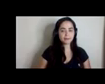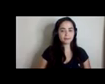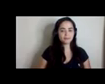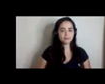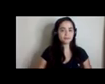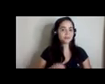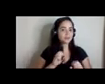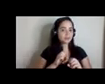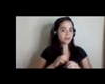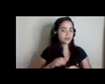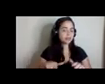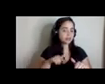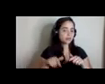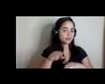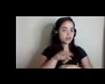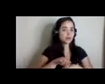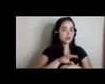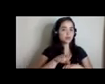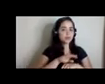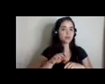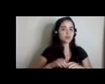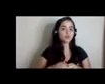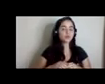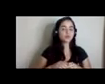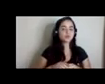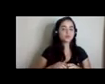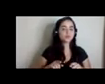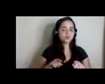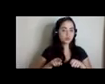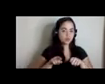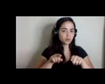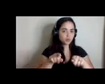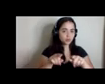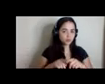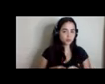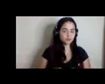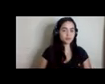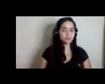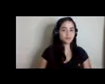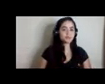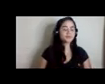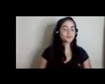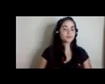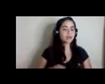para os cursos concomitantes, que são noturnos, e aí eles são de matriz essencialmente